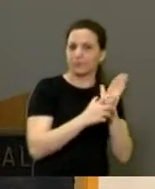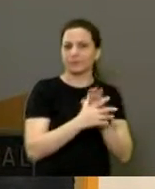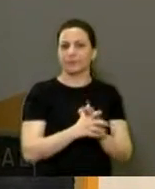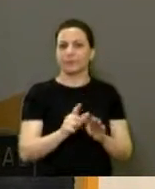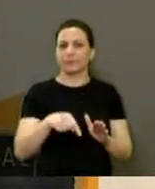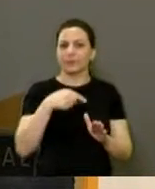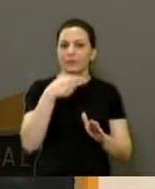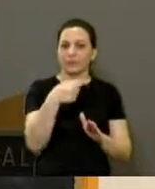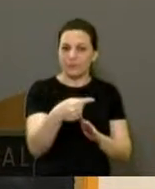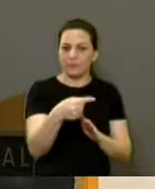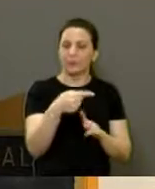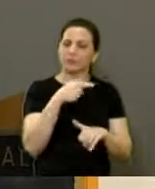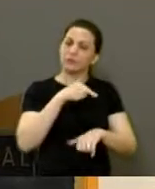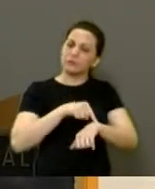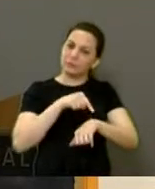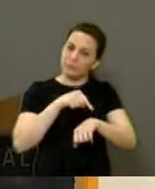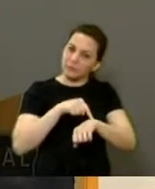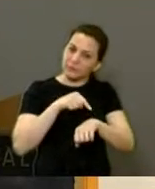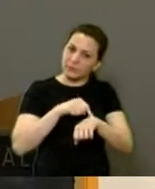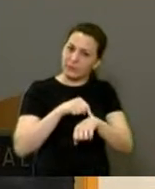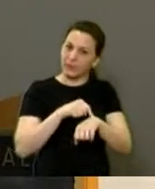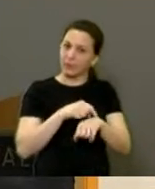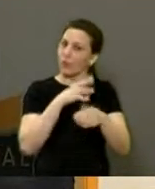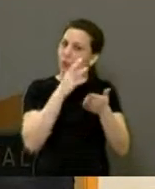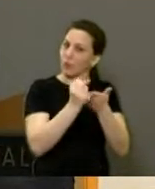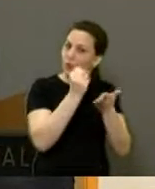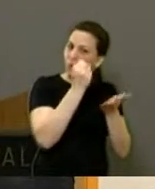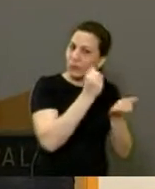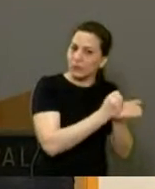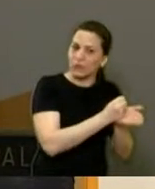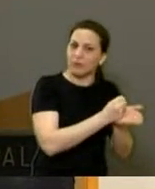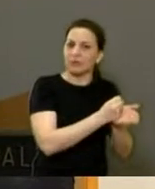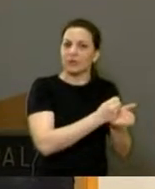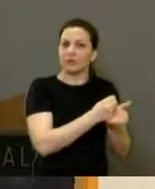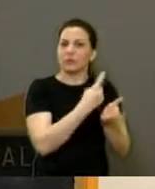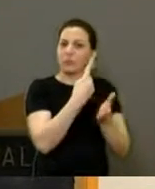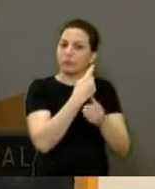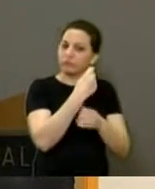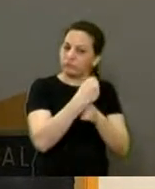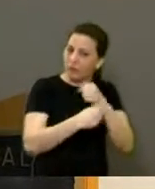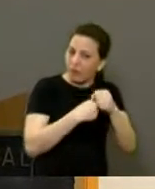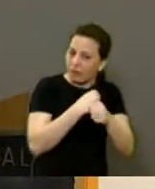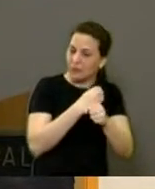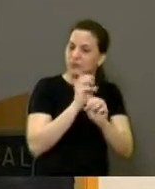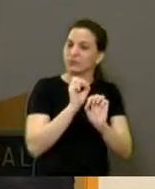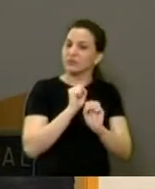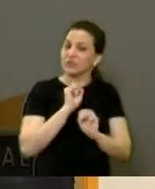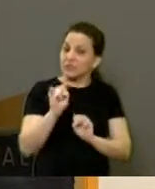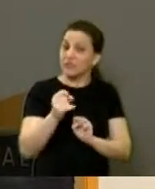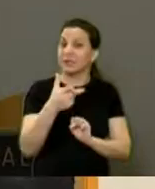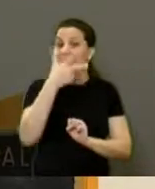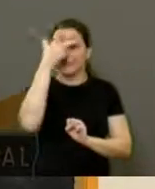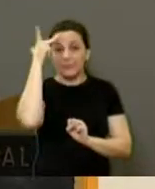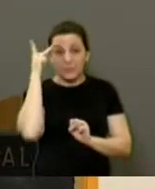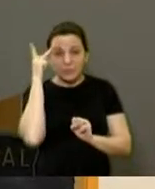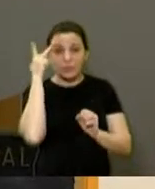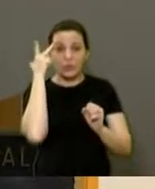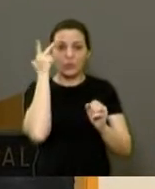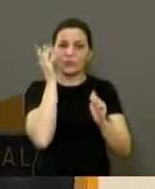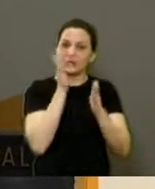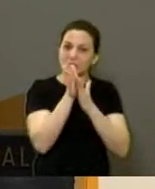Passado um determinado tempo, a pessoa tem um contrato de 1 ano, essa pessoa sai da